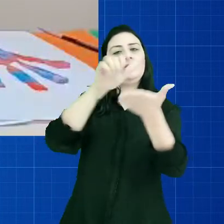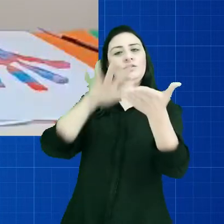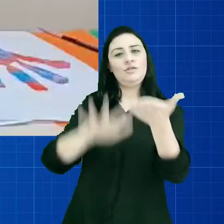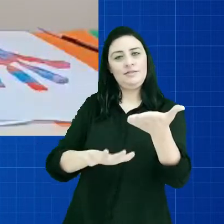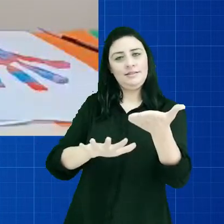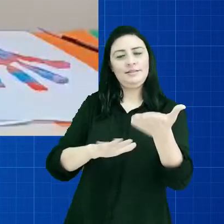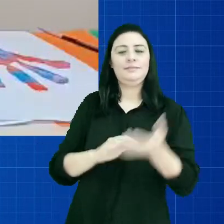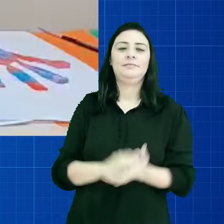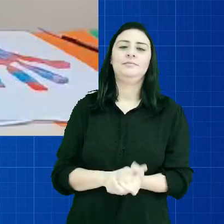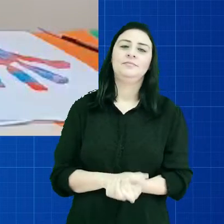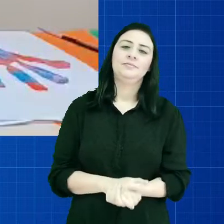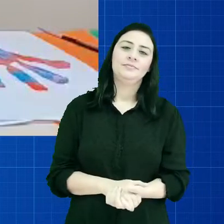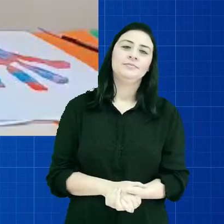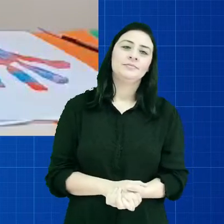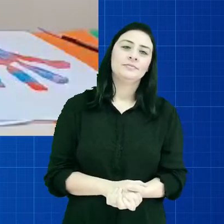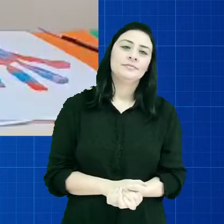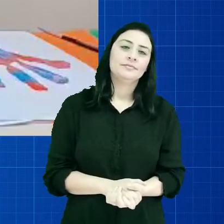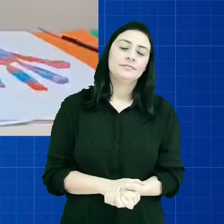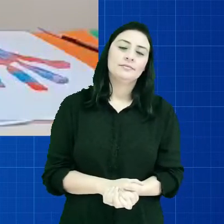atividade.